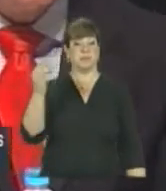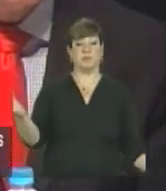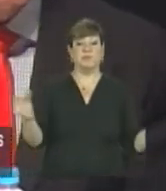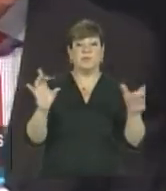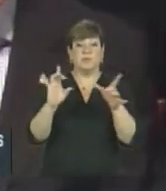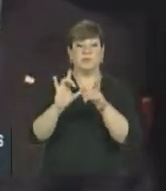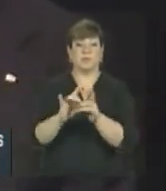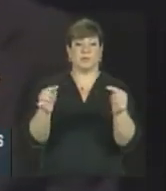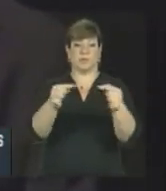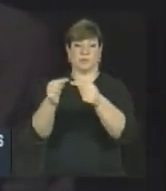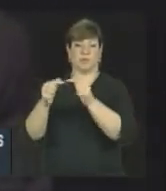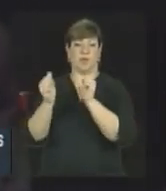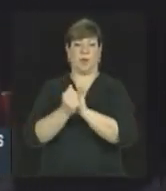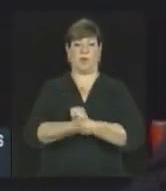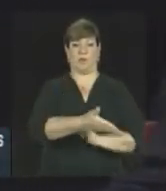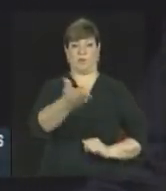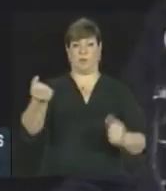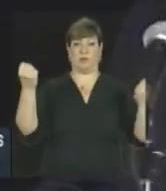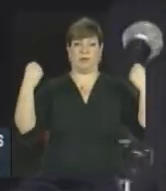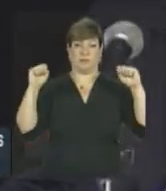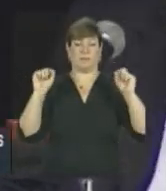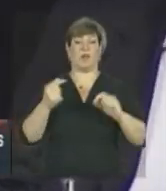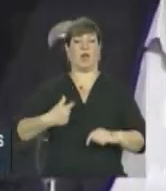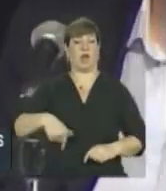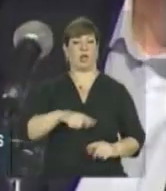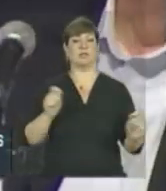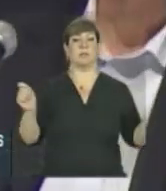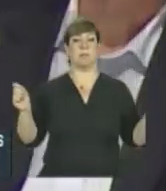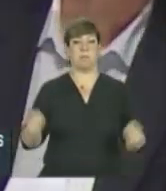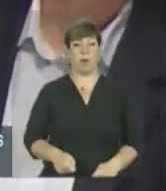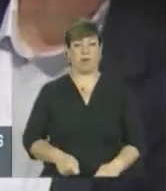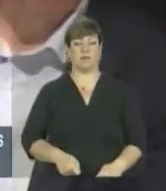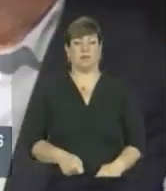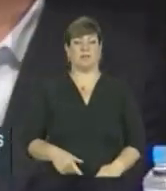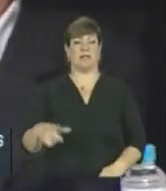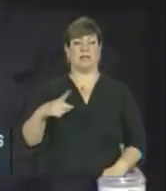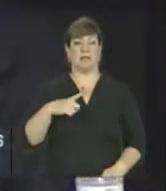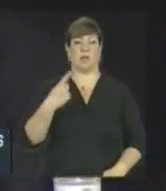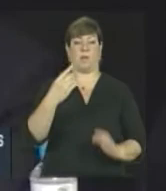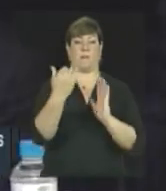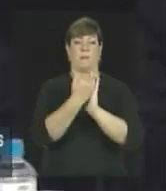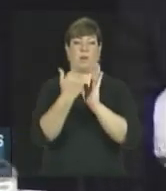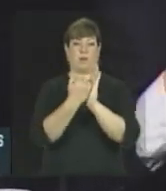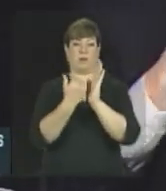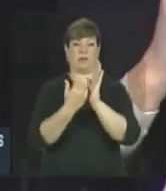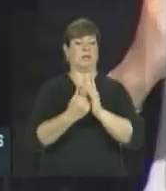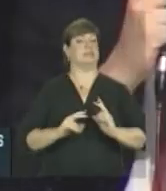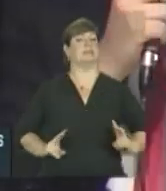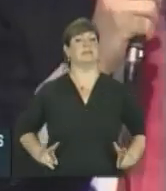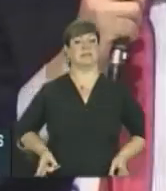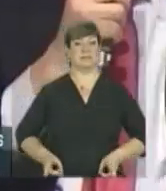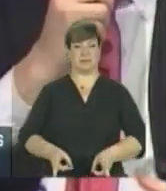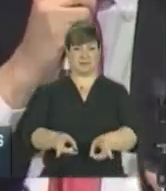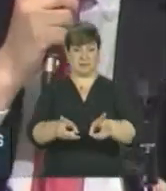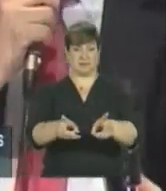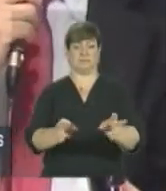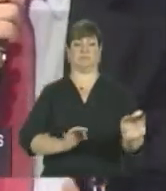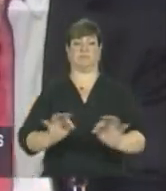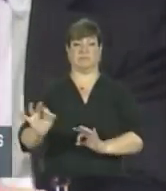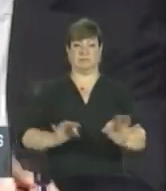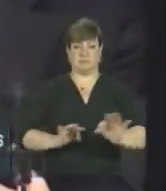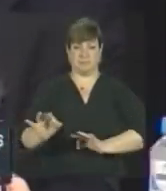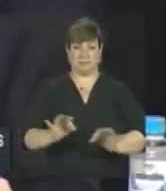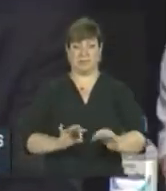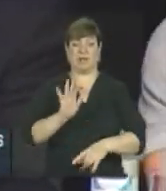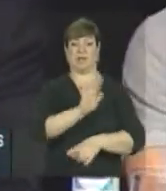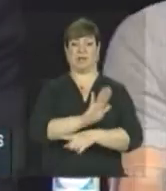proximidade com os nossos atletas, para que a gente possa ter o programa sempre bem gerido e